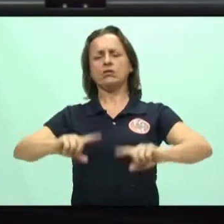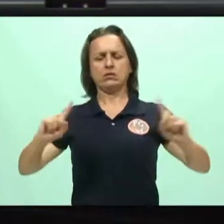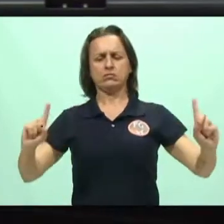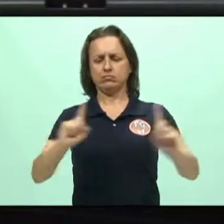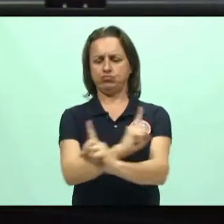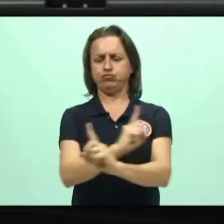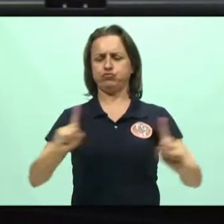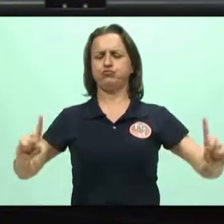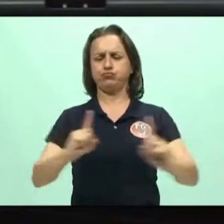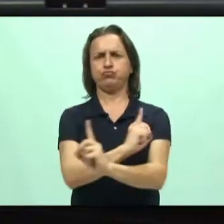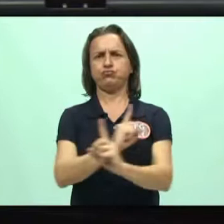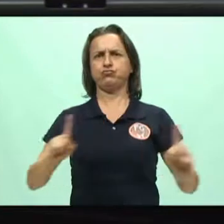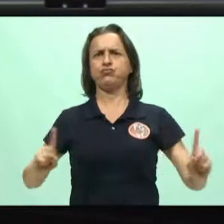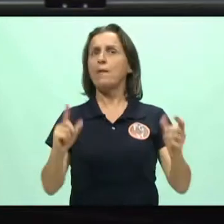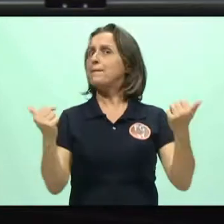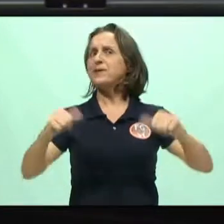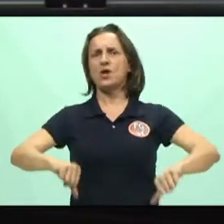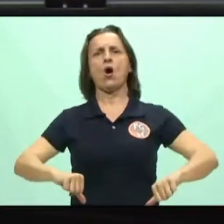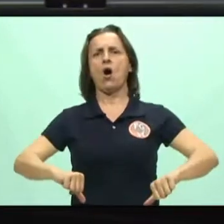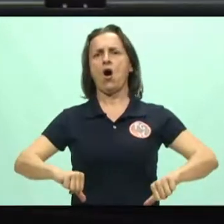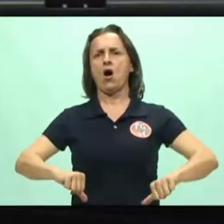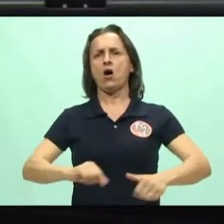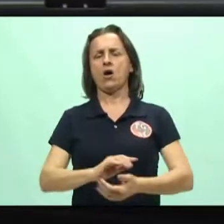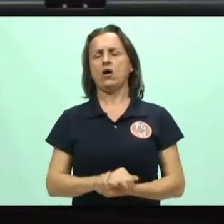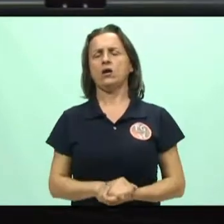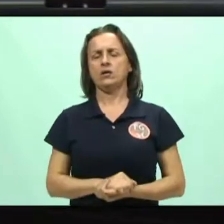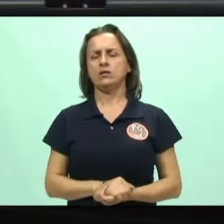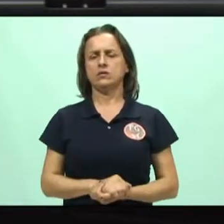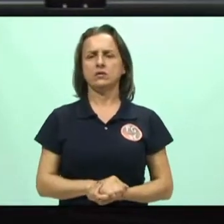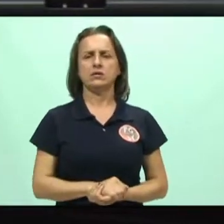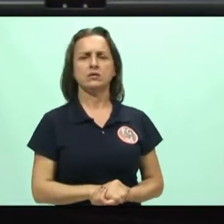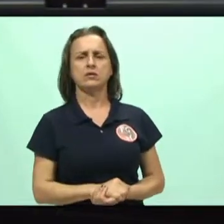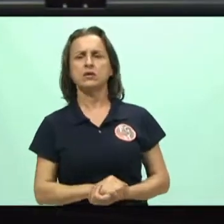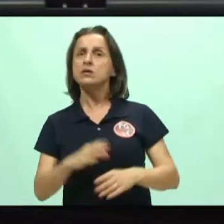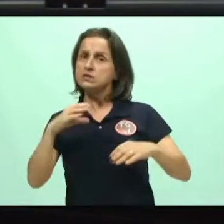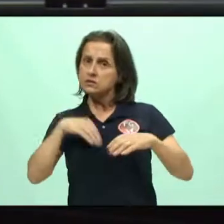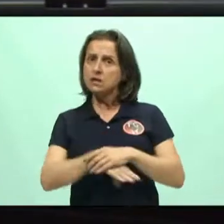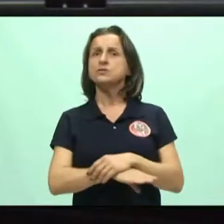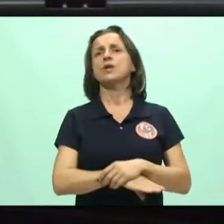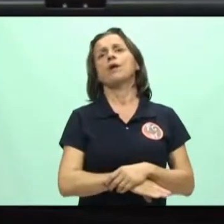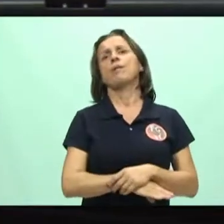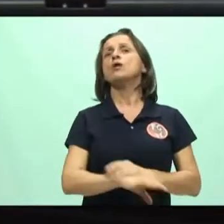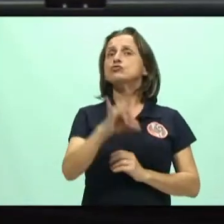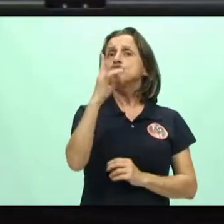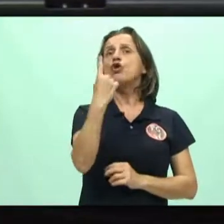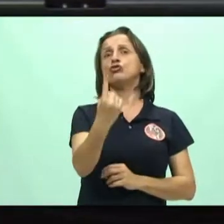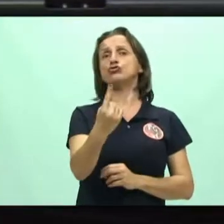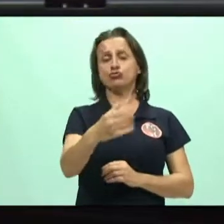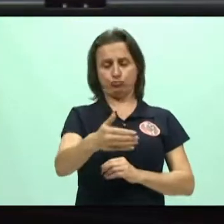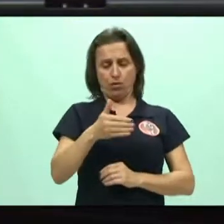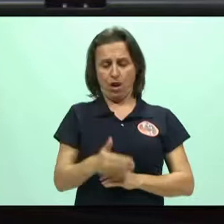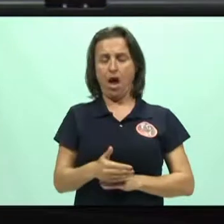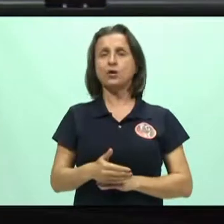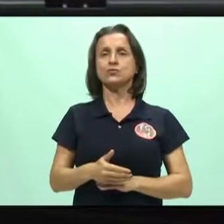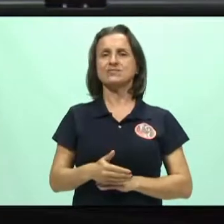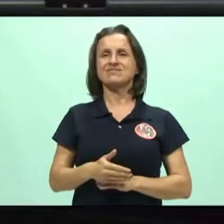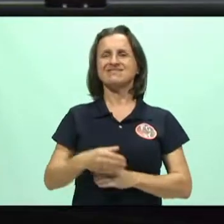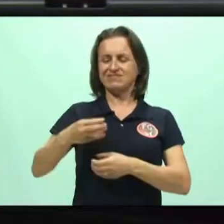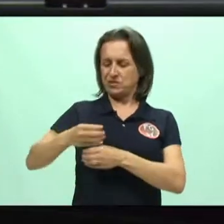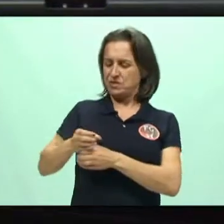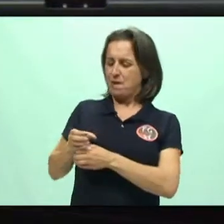mais uma resolução na cidade de estacionamento só mesmo do lado que tem um poste